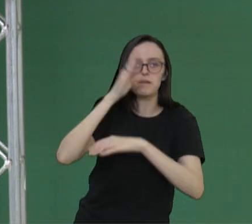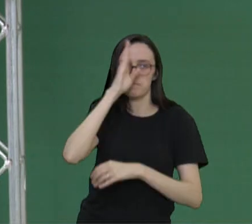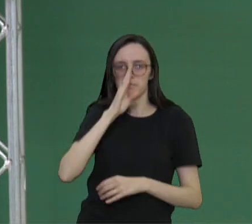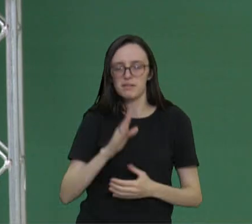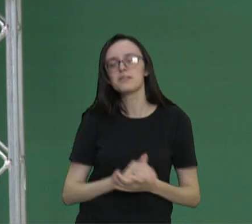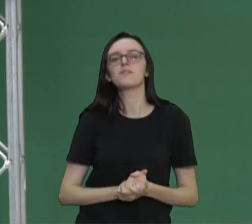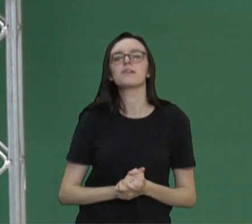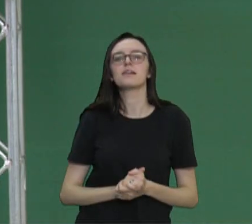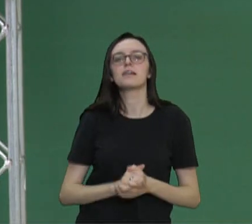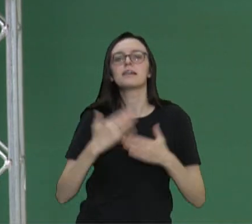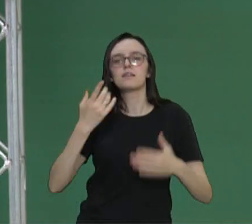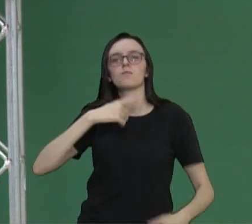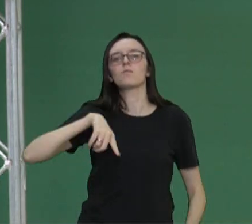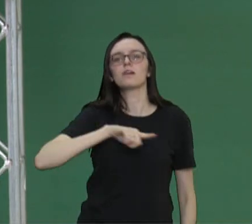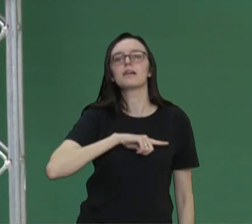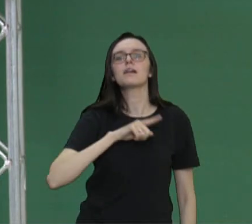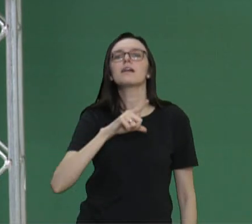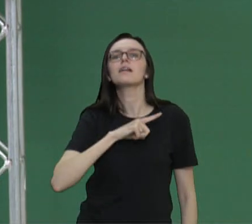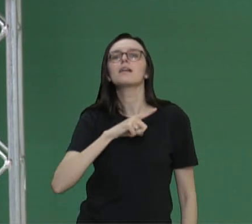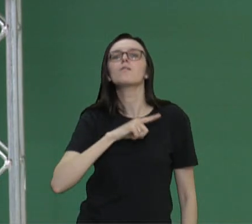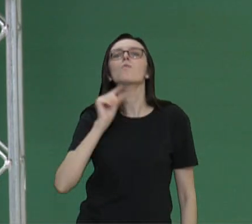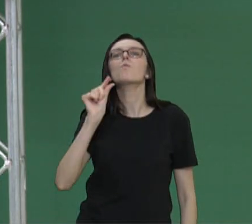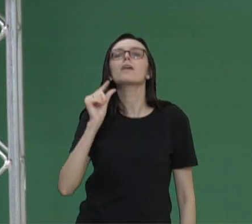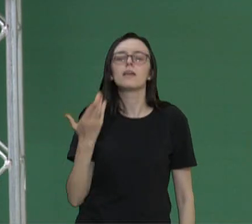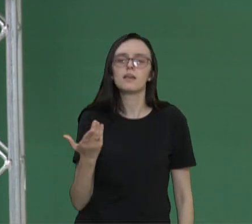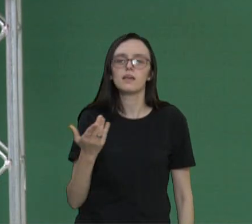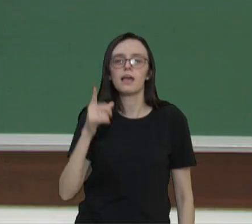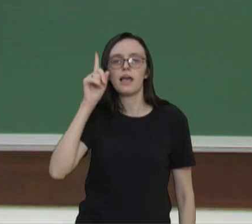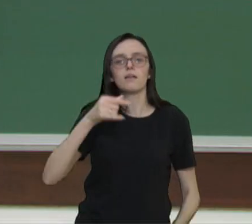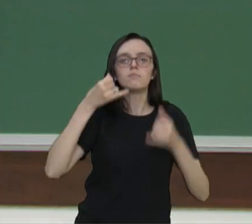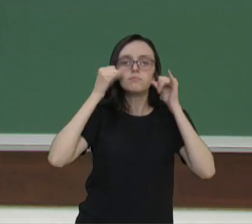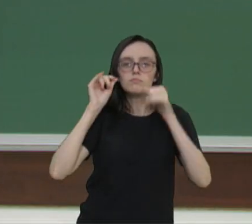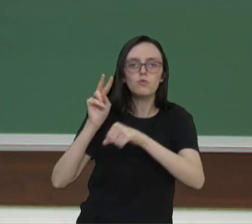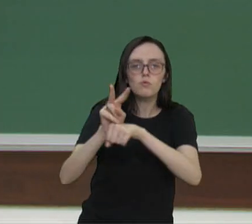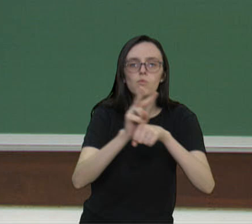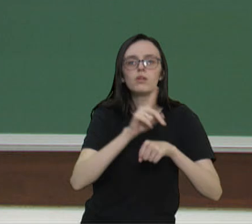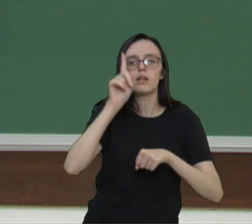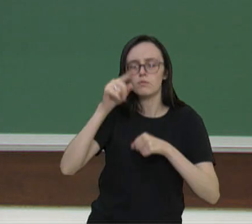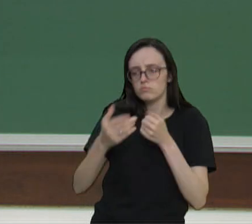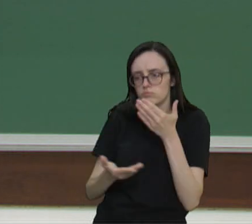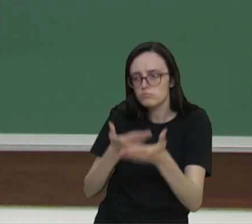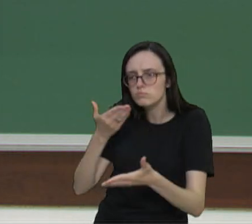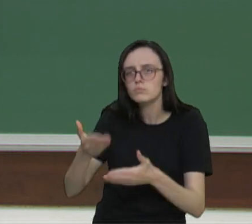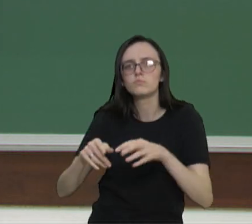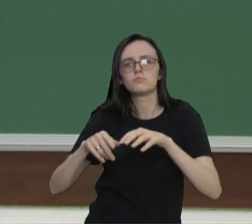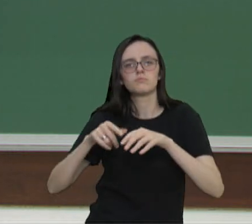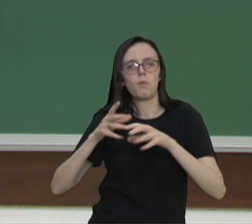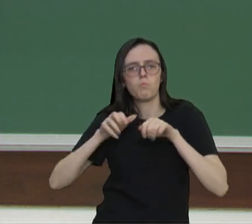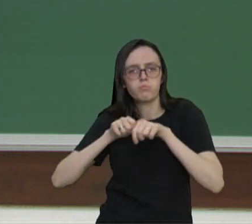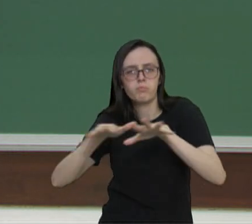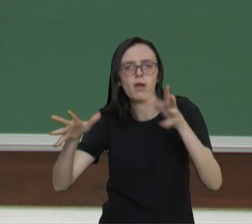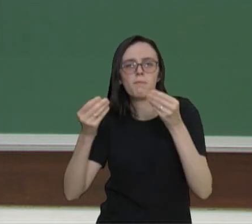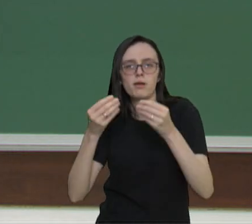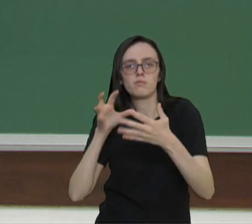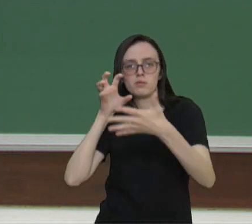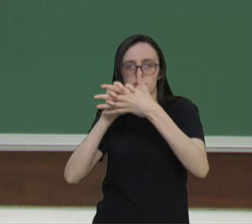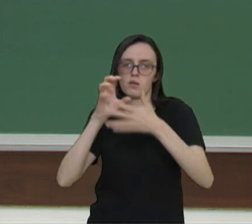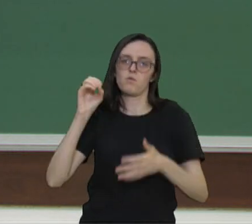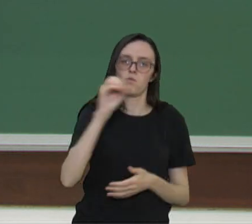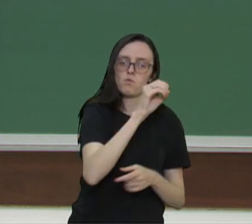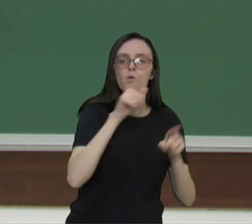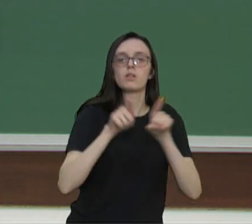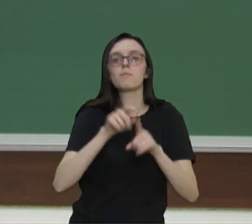interior. Então nós tivemos aí a pecuária explorada também na região centro-oeste e também na